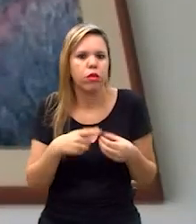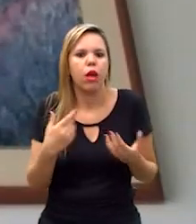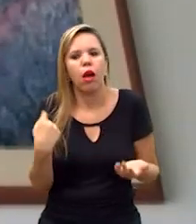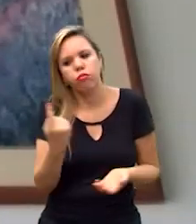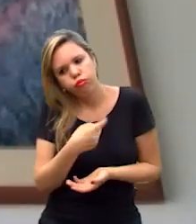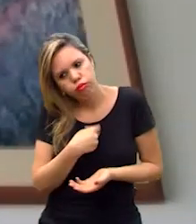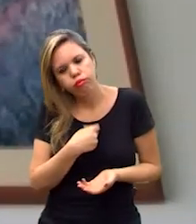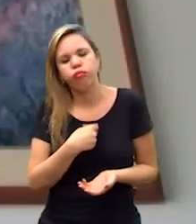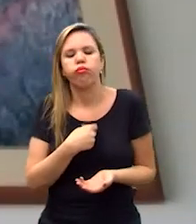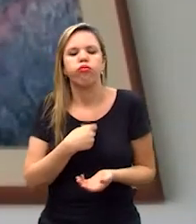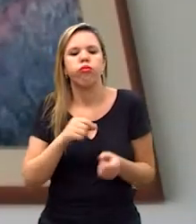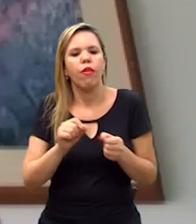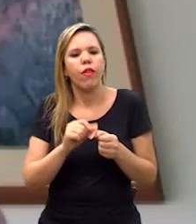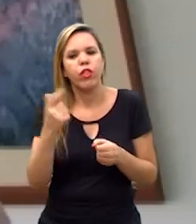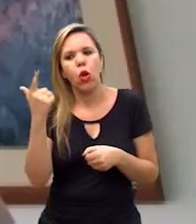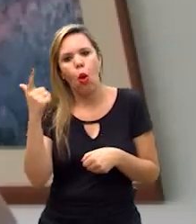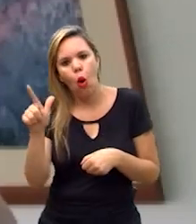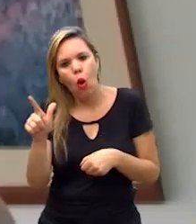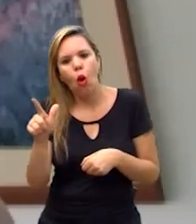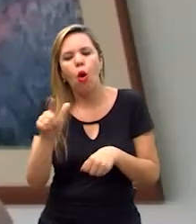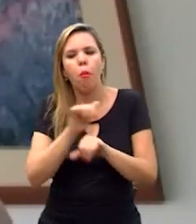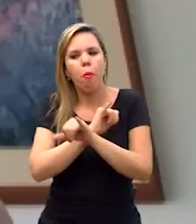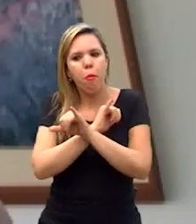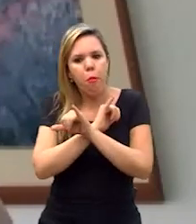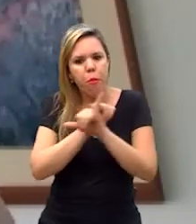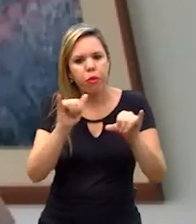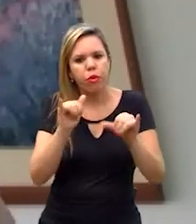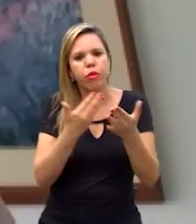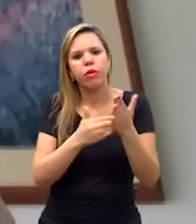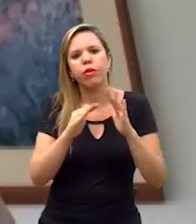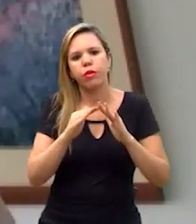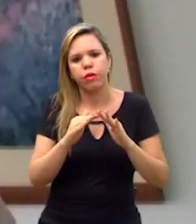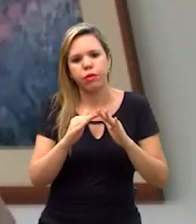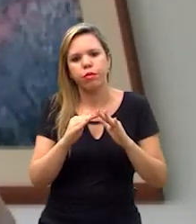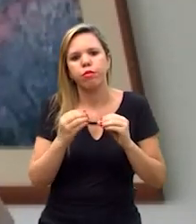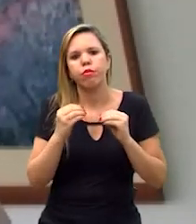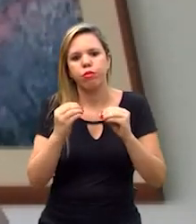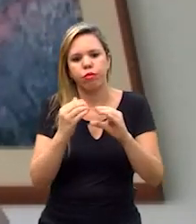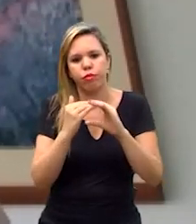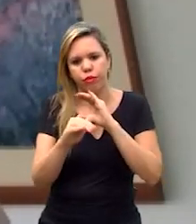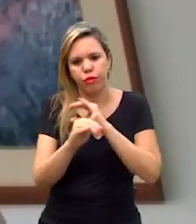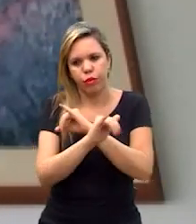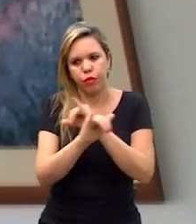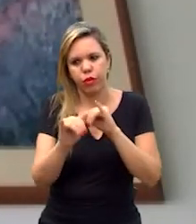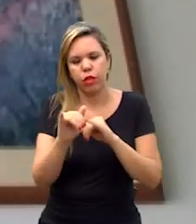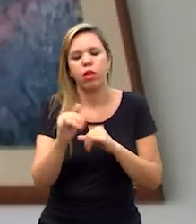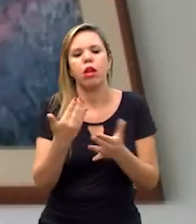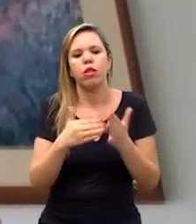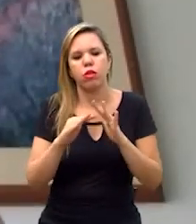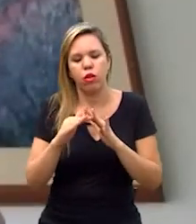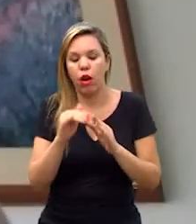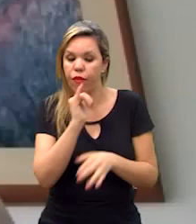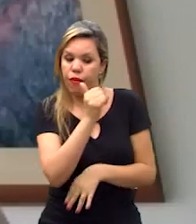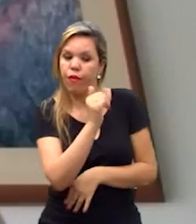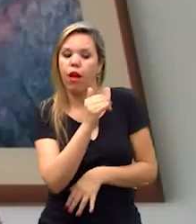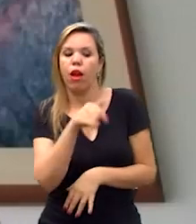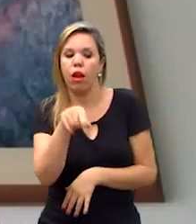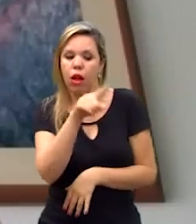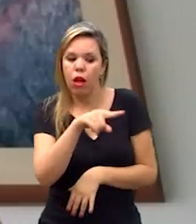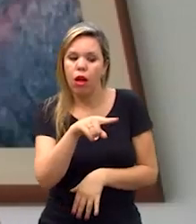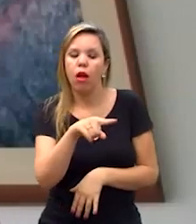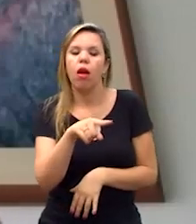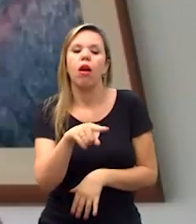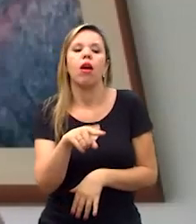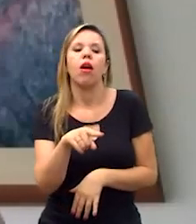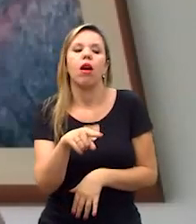voltaram, a gente vai fazer uma outra notificação para a escola, dizendo para ela